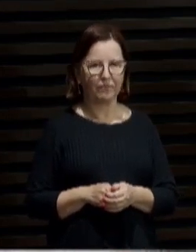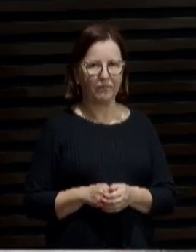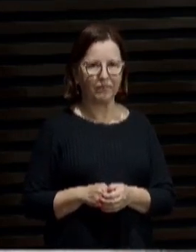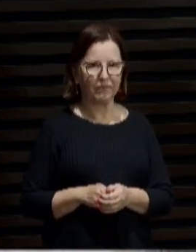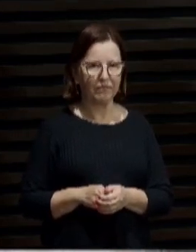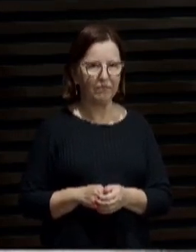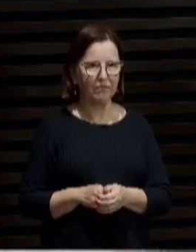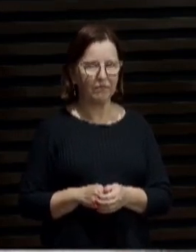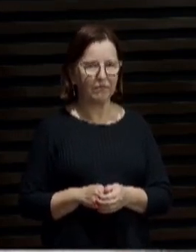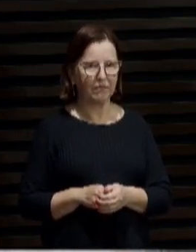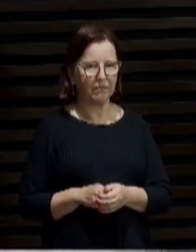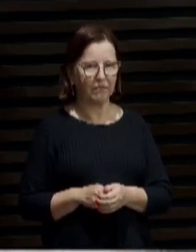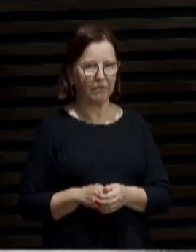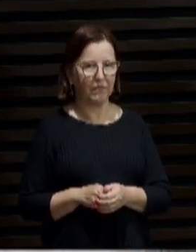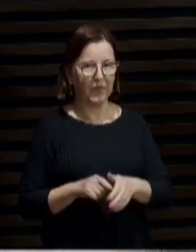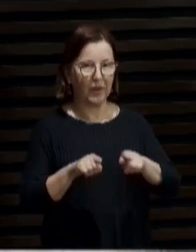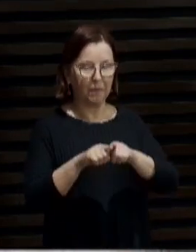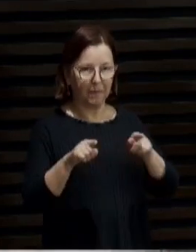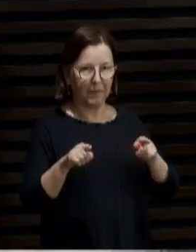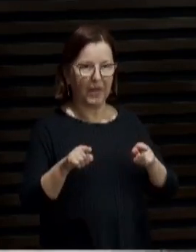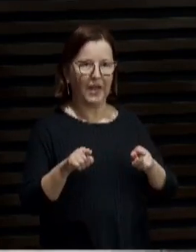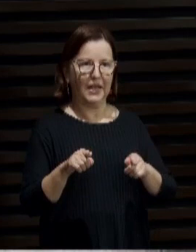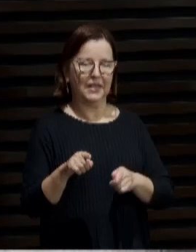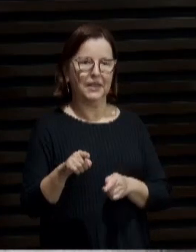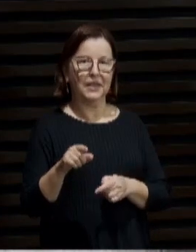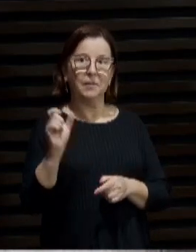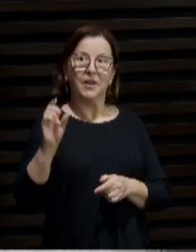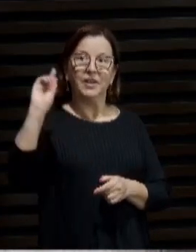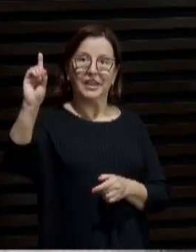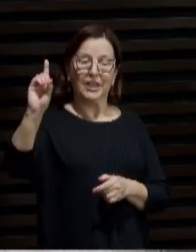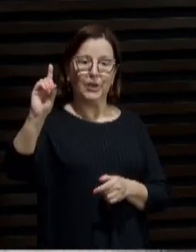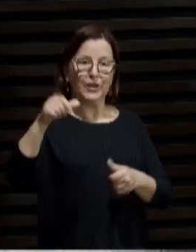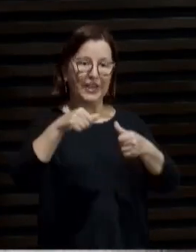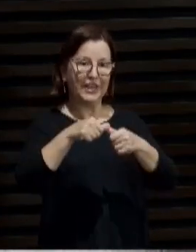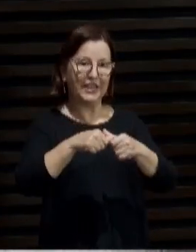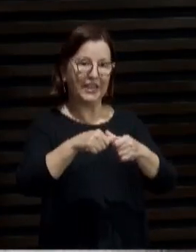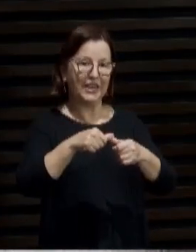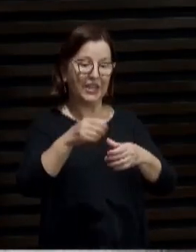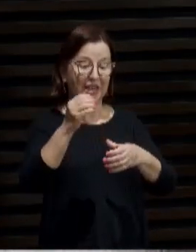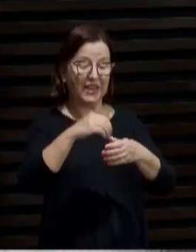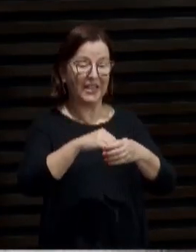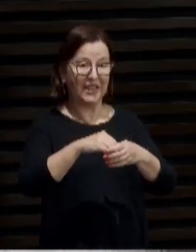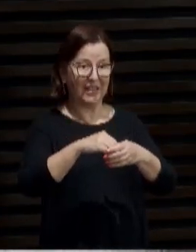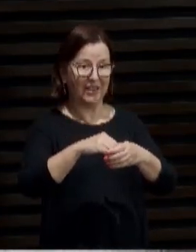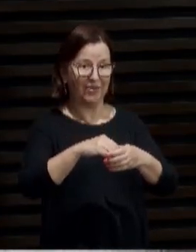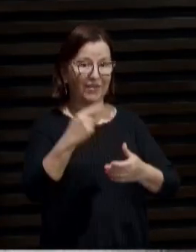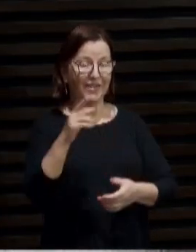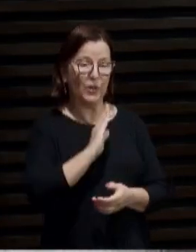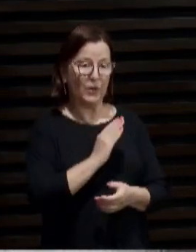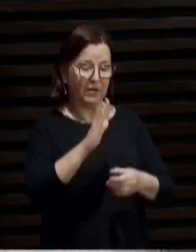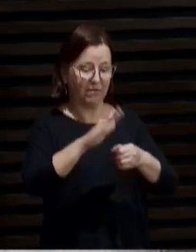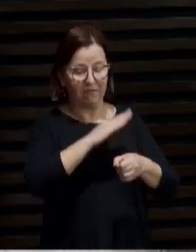Mas habite ricamente em vós a palavra. Por quê? Porque toda a Escritura. Mas, meus irmãos, a palavra de Deus, ela não é apenas